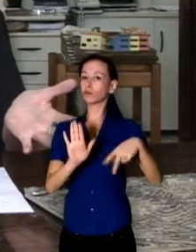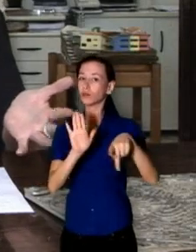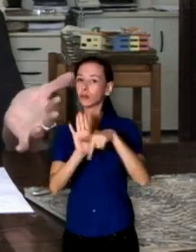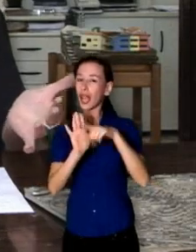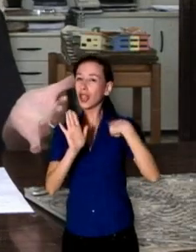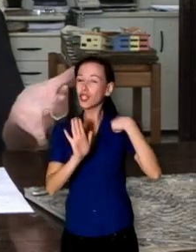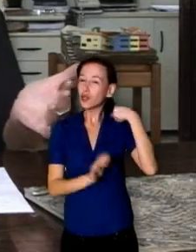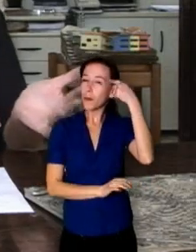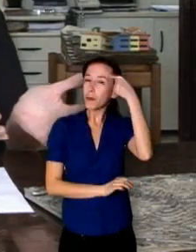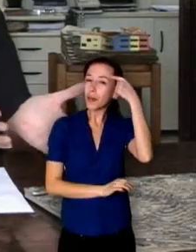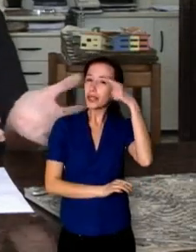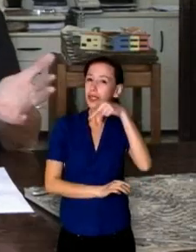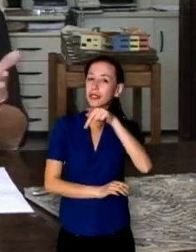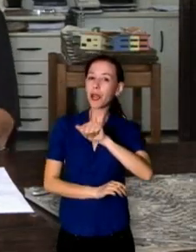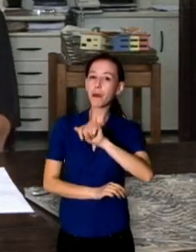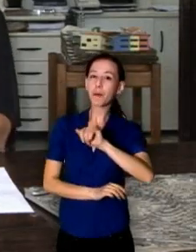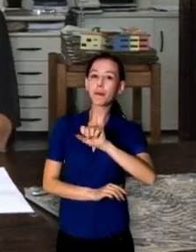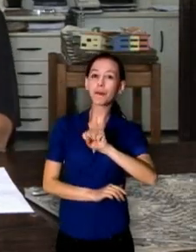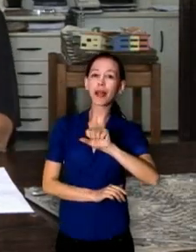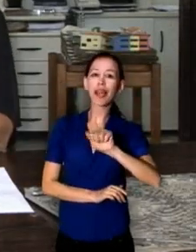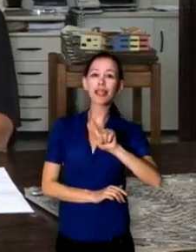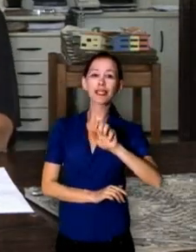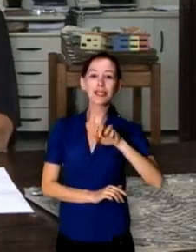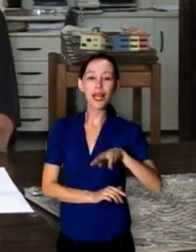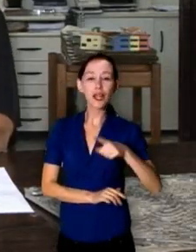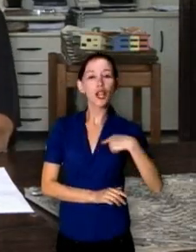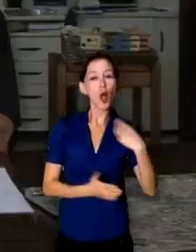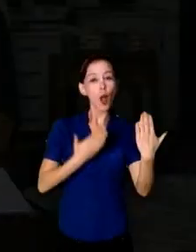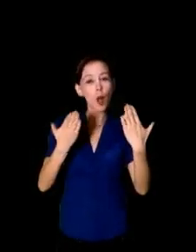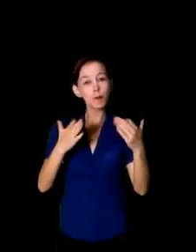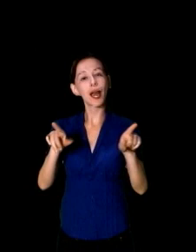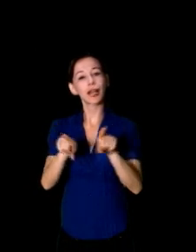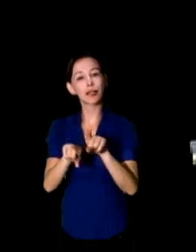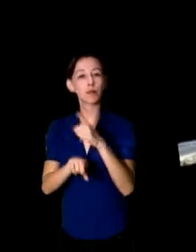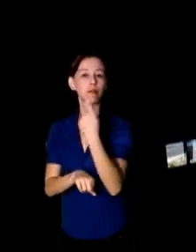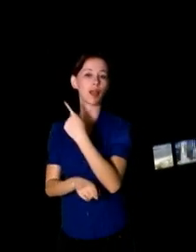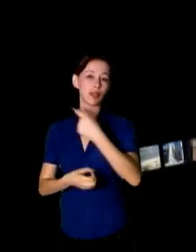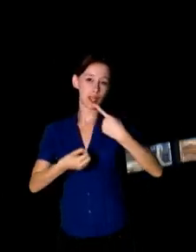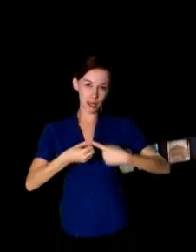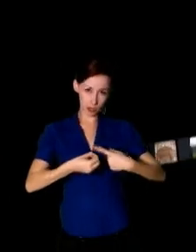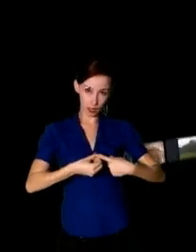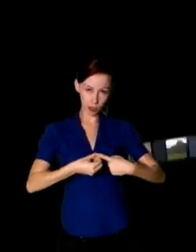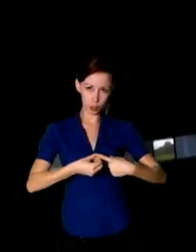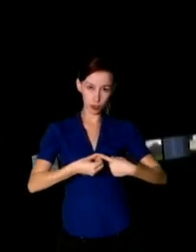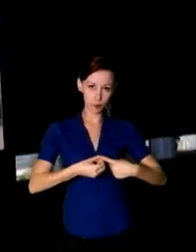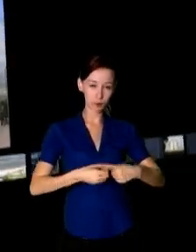na nossa cabeça, trazer essa percepção para o meio urbano.